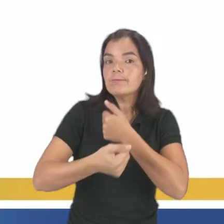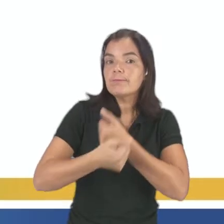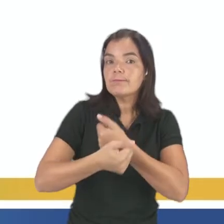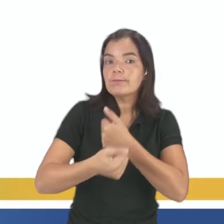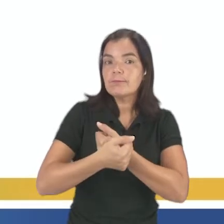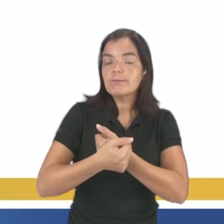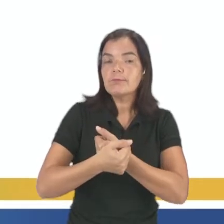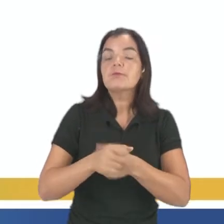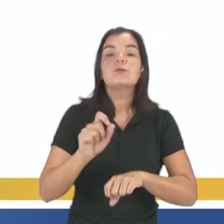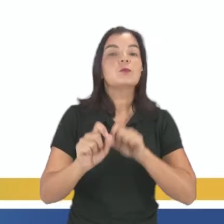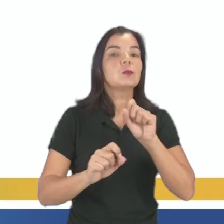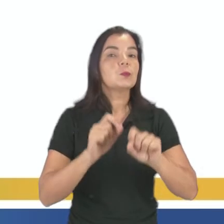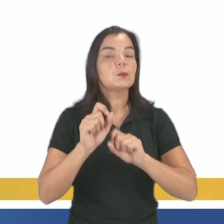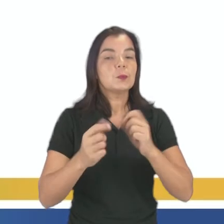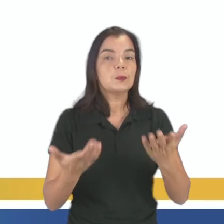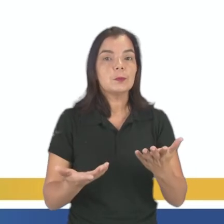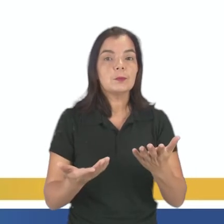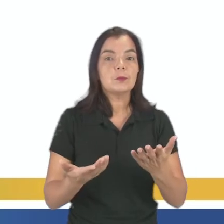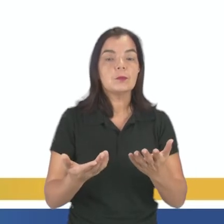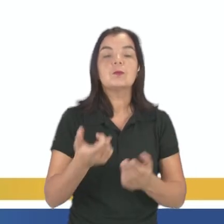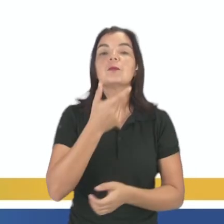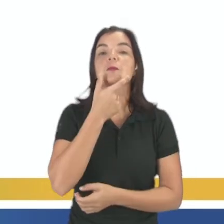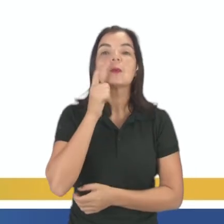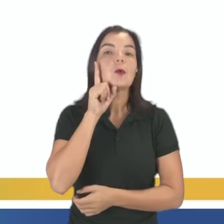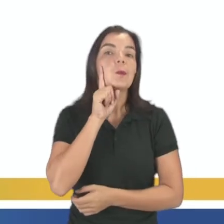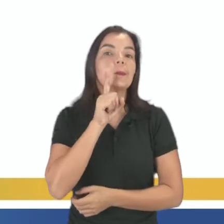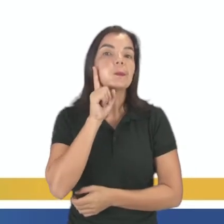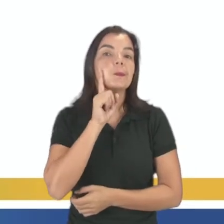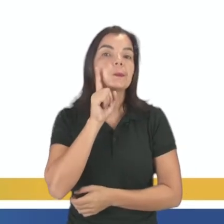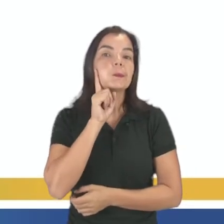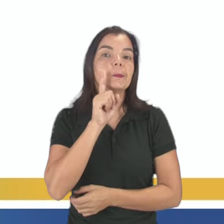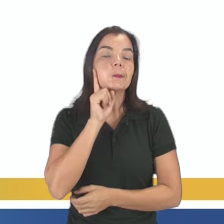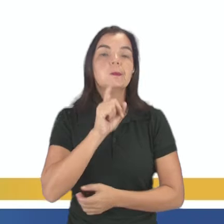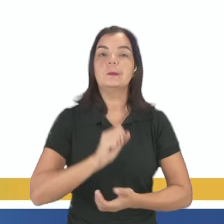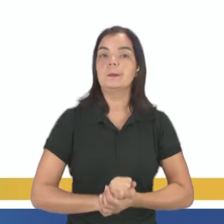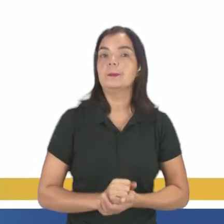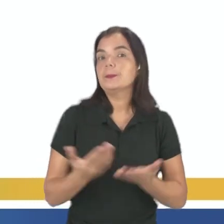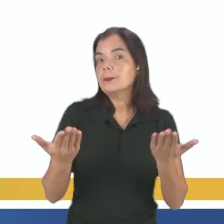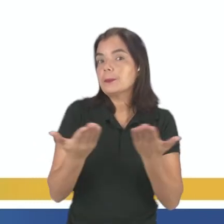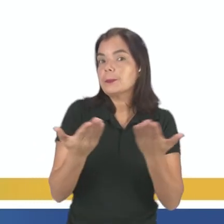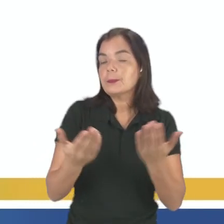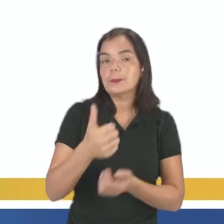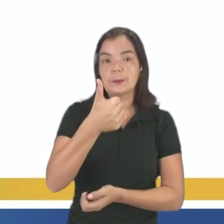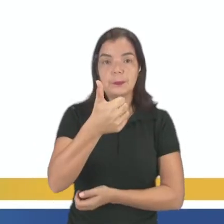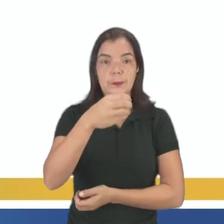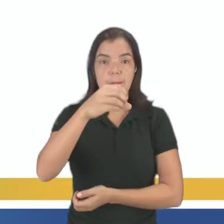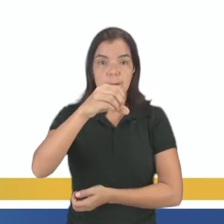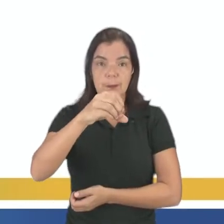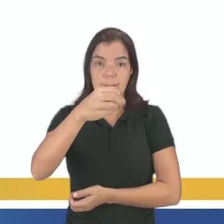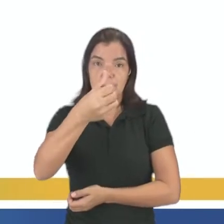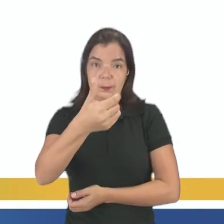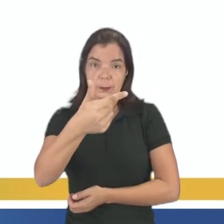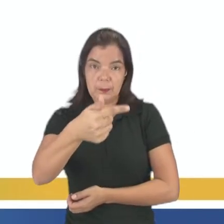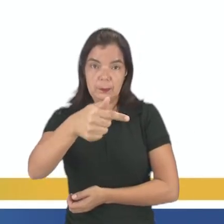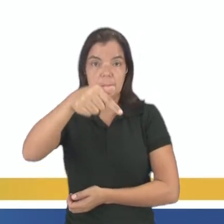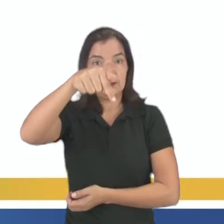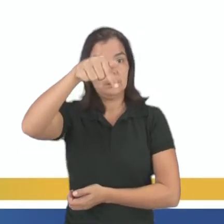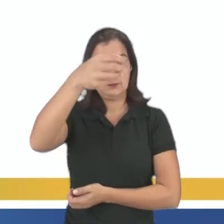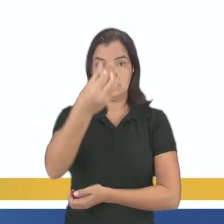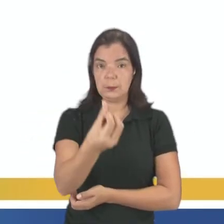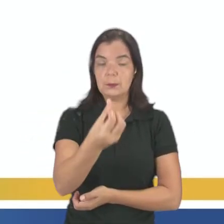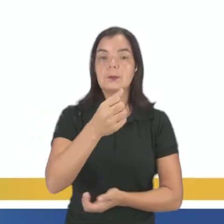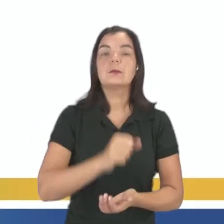aproximação diplomática aí com os Estados Unidos, tá, pessoal? E aí, a partir de 1976, a gente tem